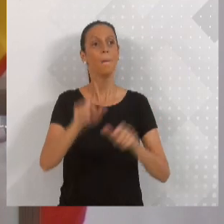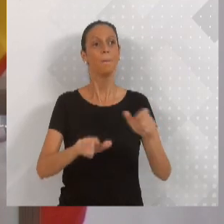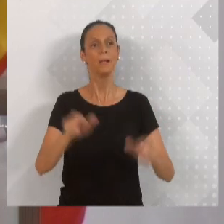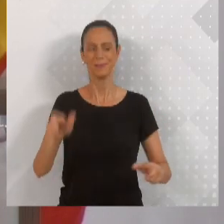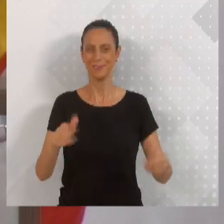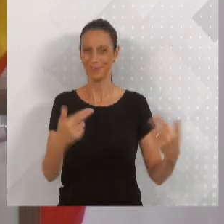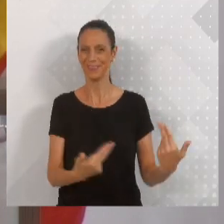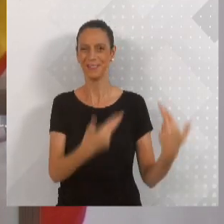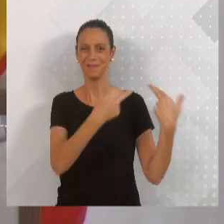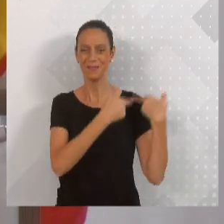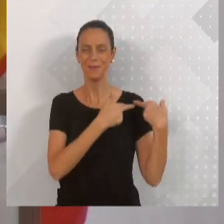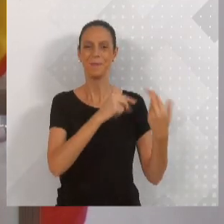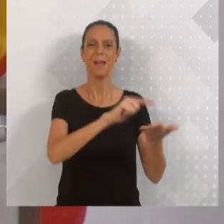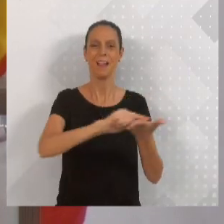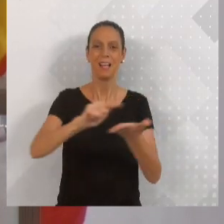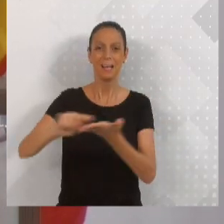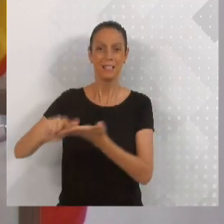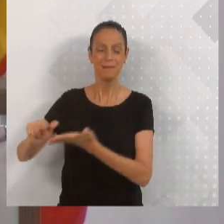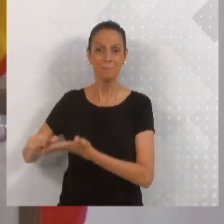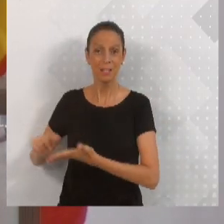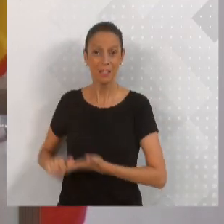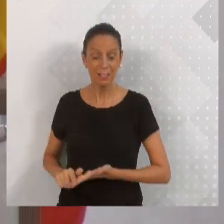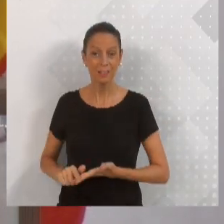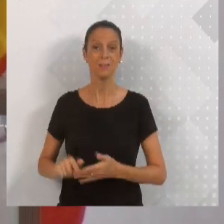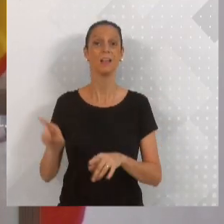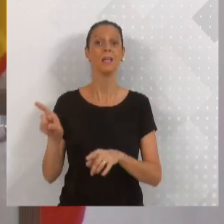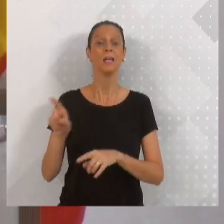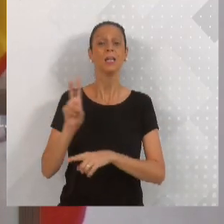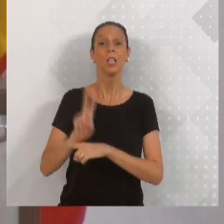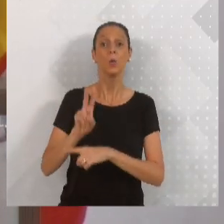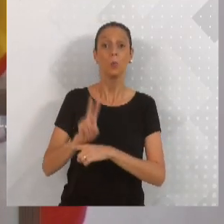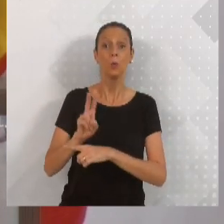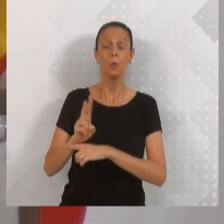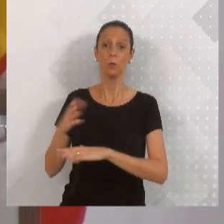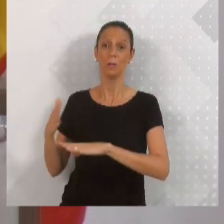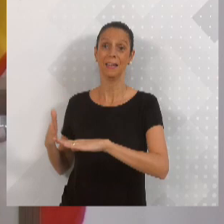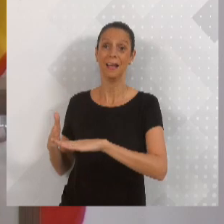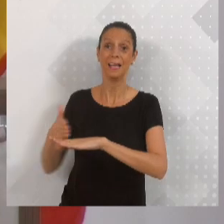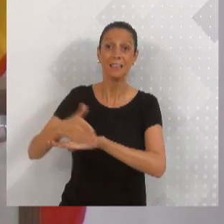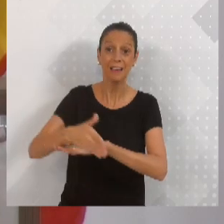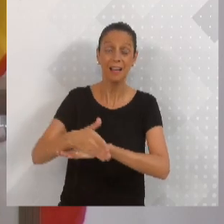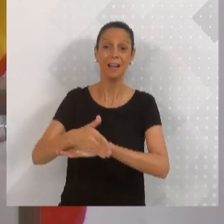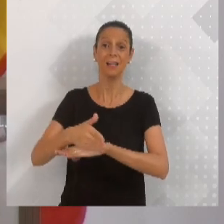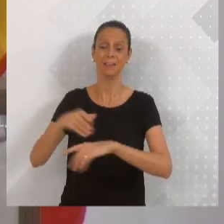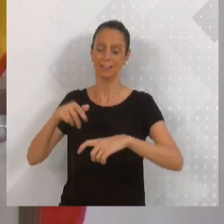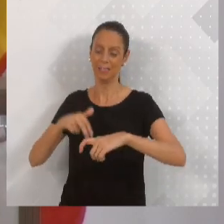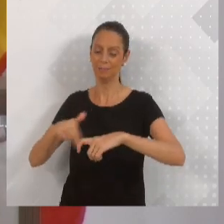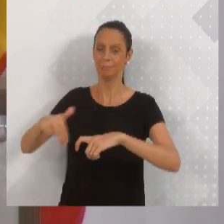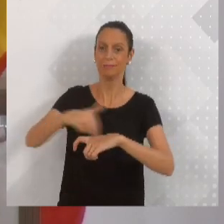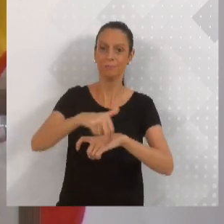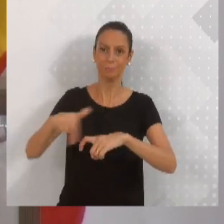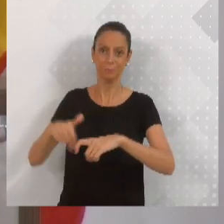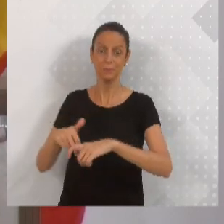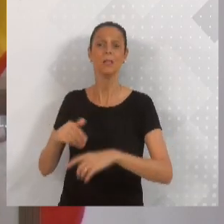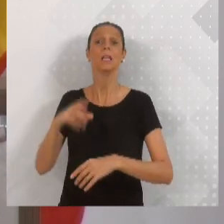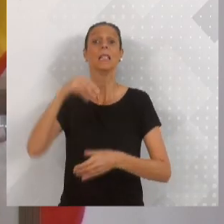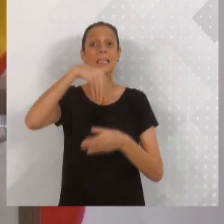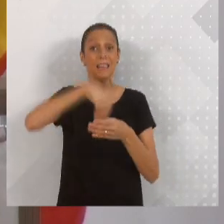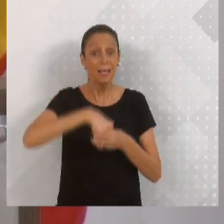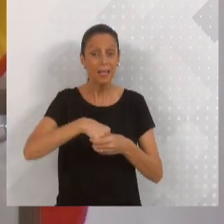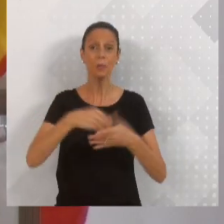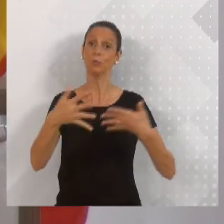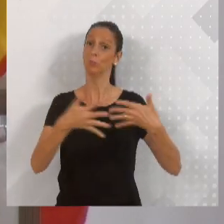responsáveis lá pela limpeza por cuidar da catraca e todos os profissionais que prestam seus serviços dentro dos terminais urbanos